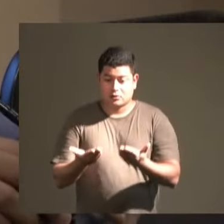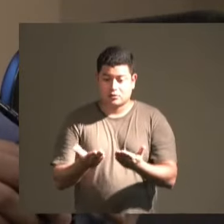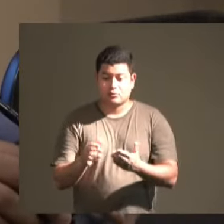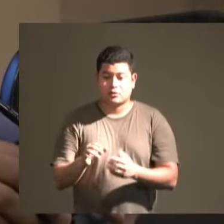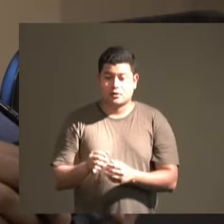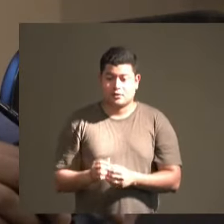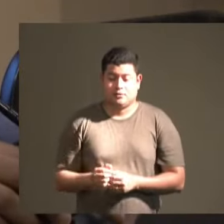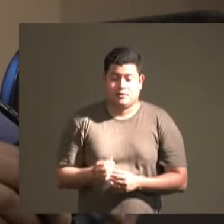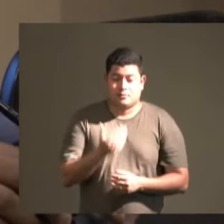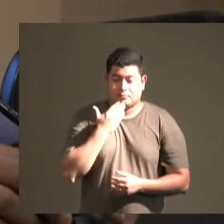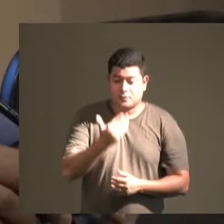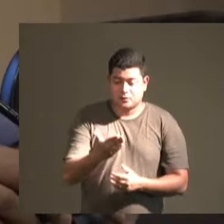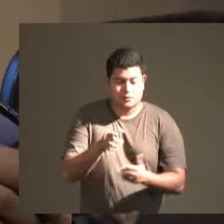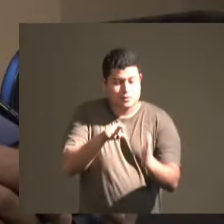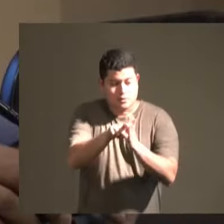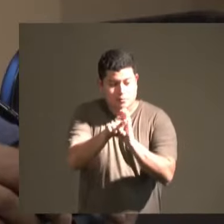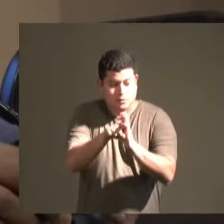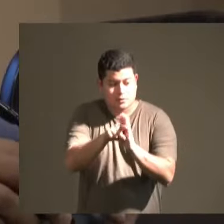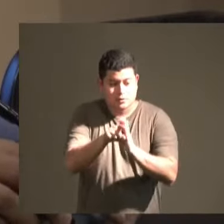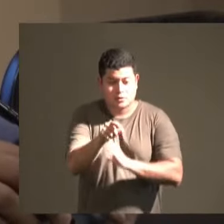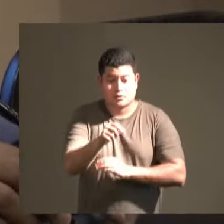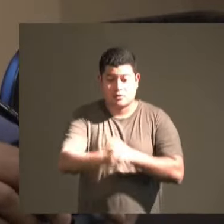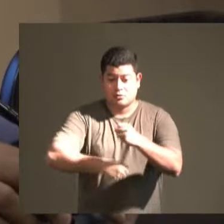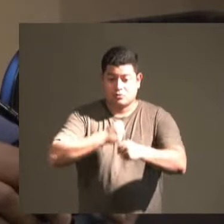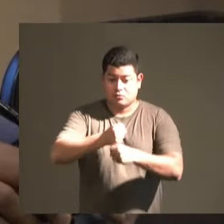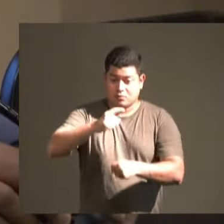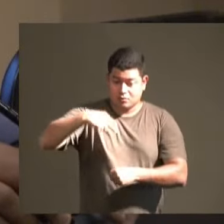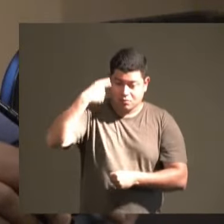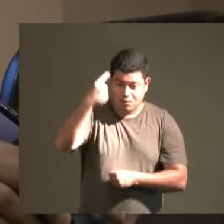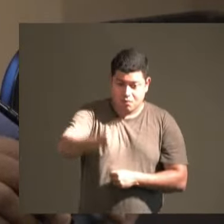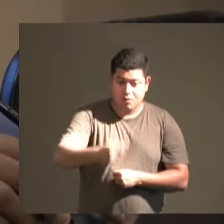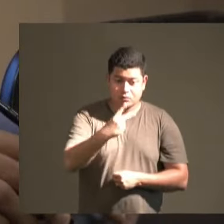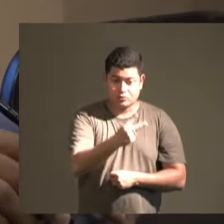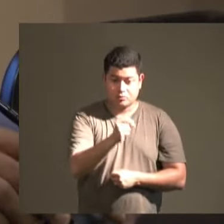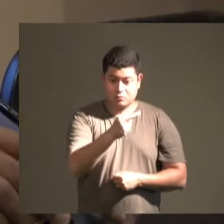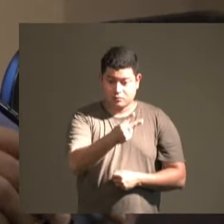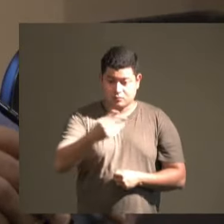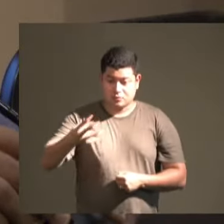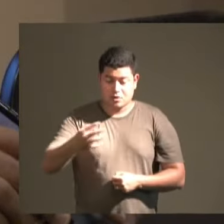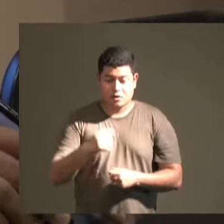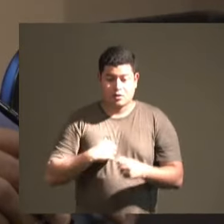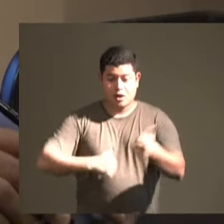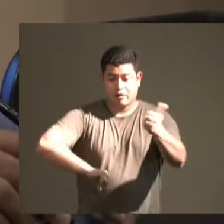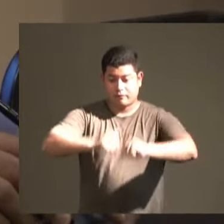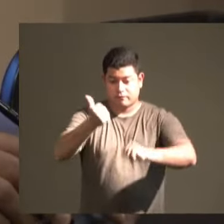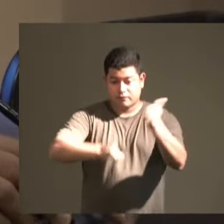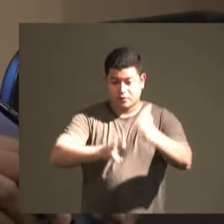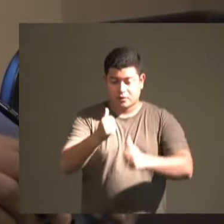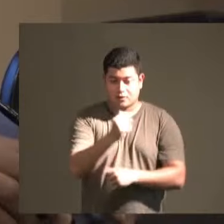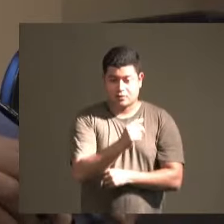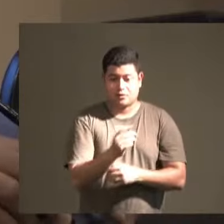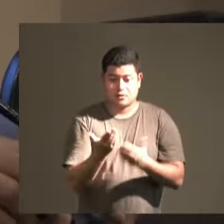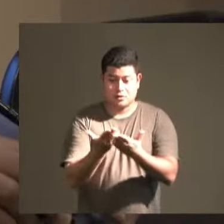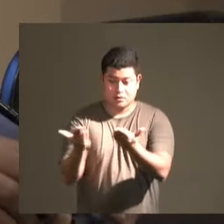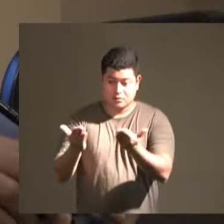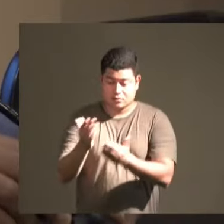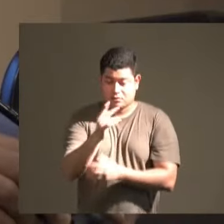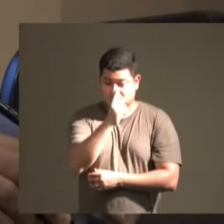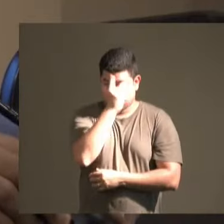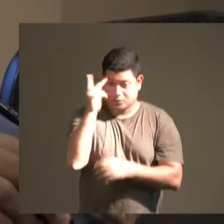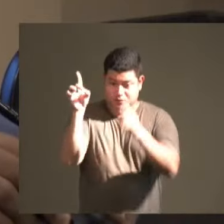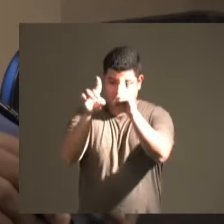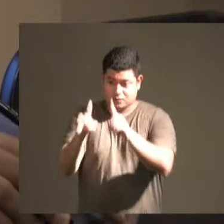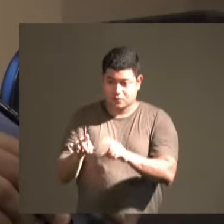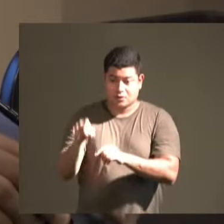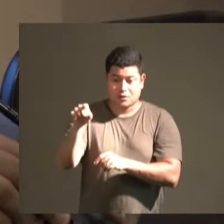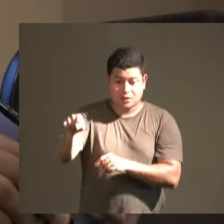pesquisa, que será feita o ano que vem, para diagnosticar as condições das pessoas com deficiência no campo, para, a partir